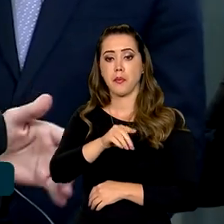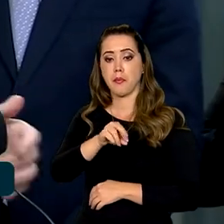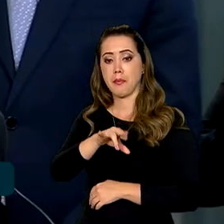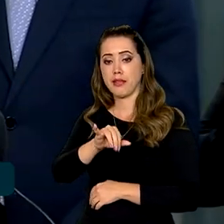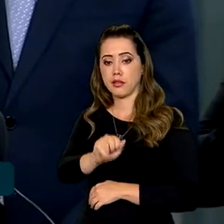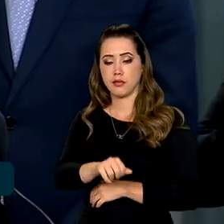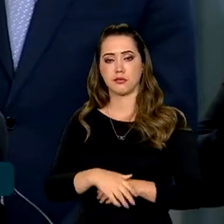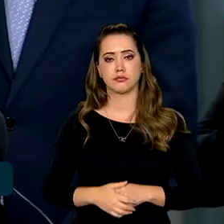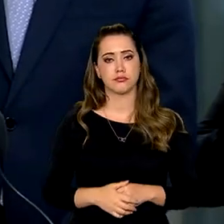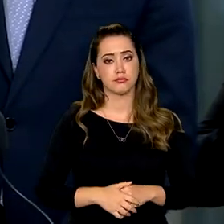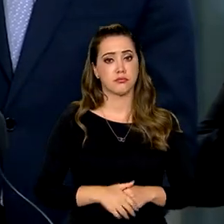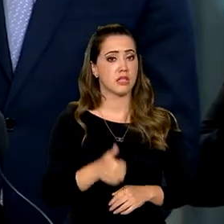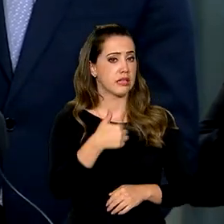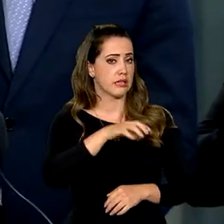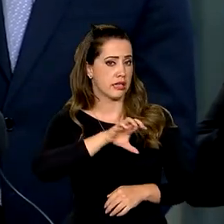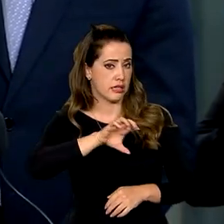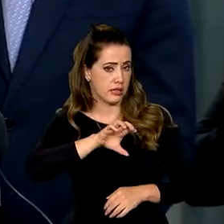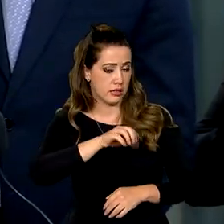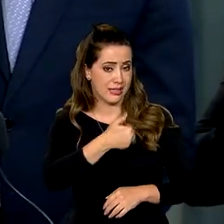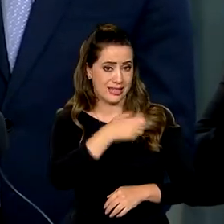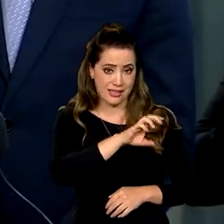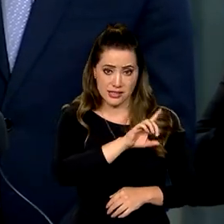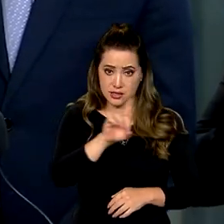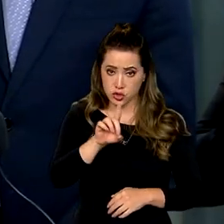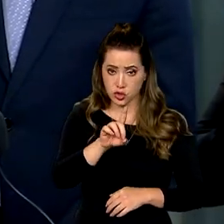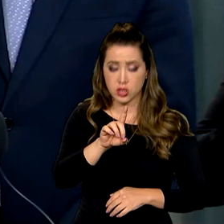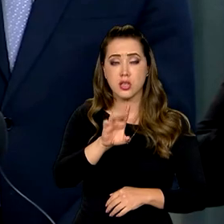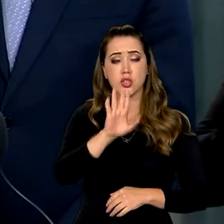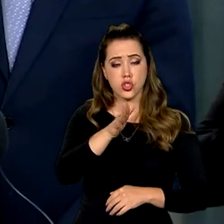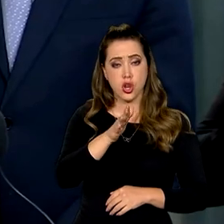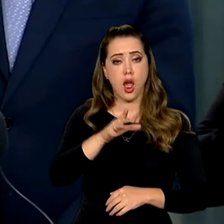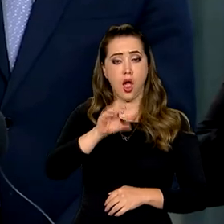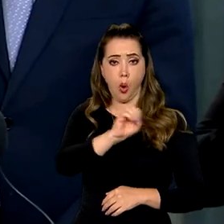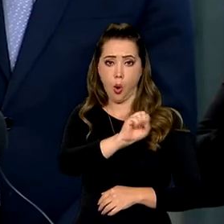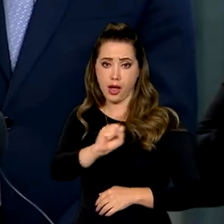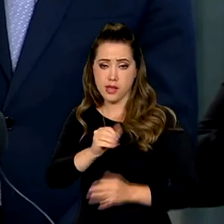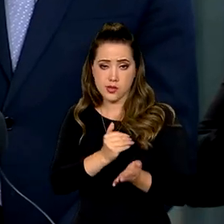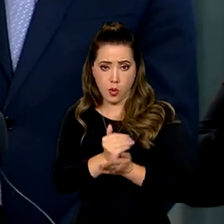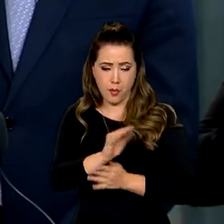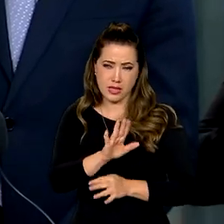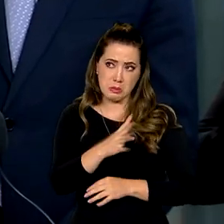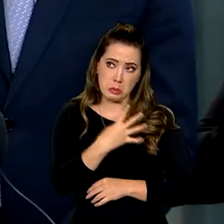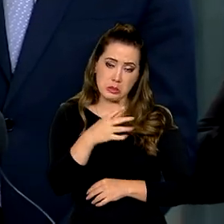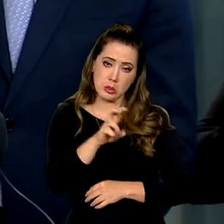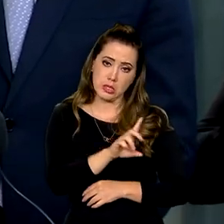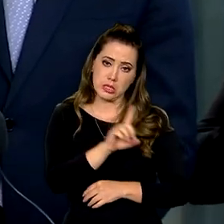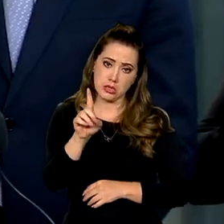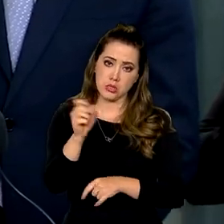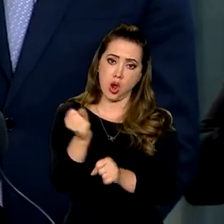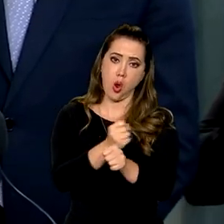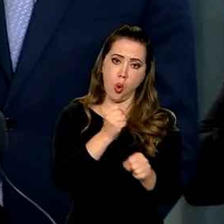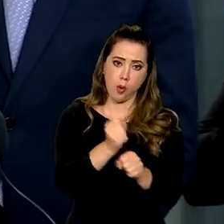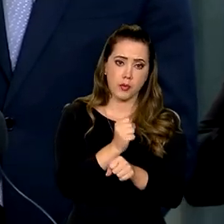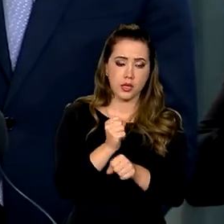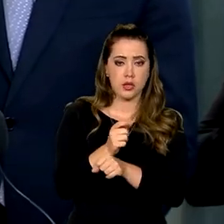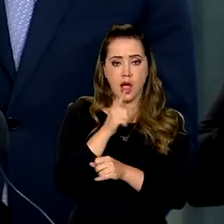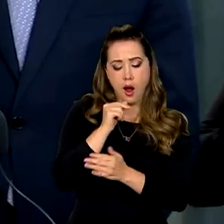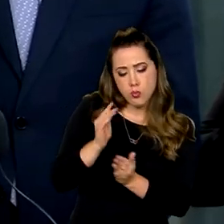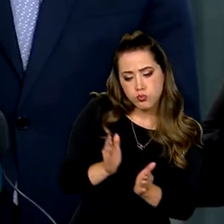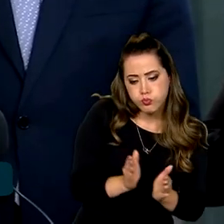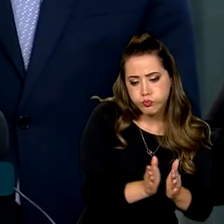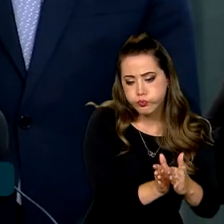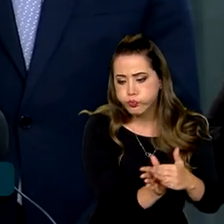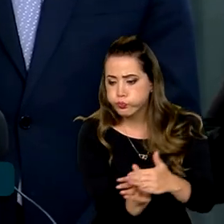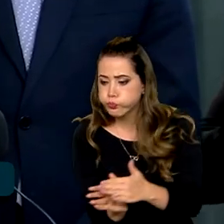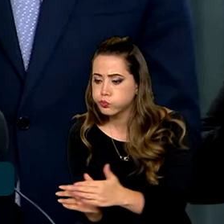15 dias a ordem de serviço está sendo dada e vai demorar em torno de 45 dias essa obra. E além disso,